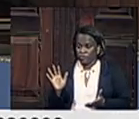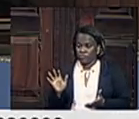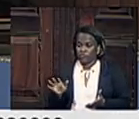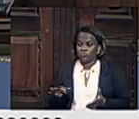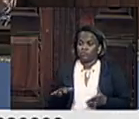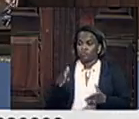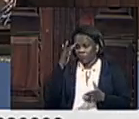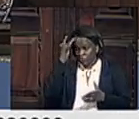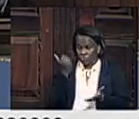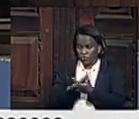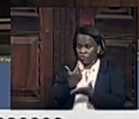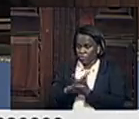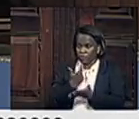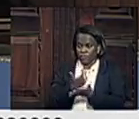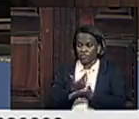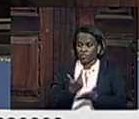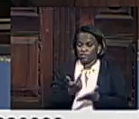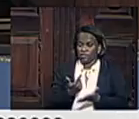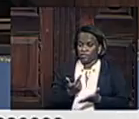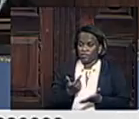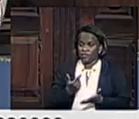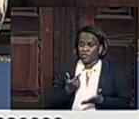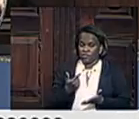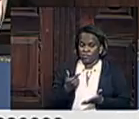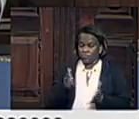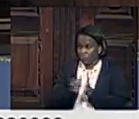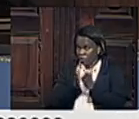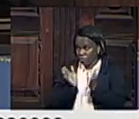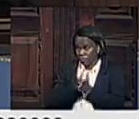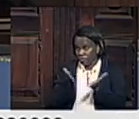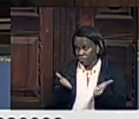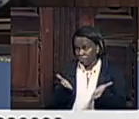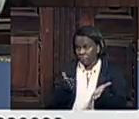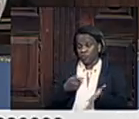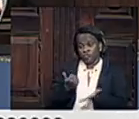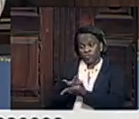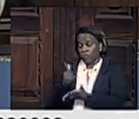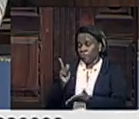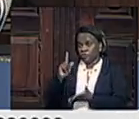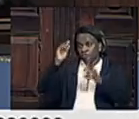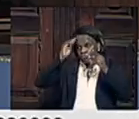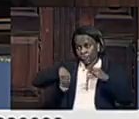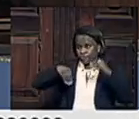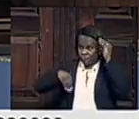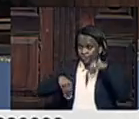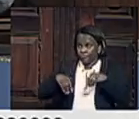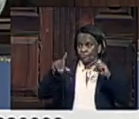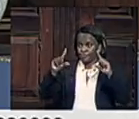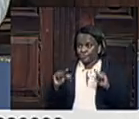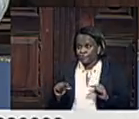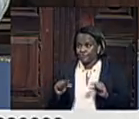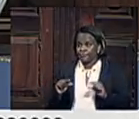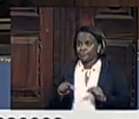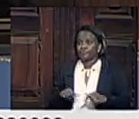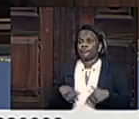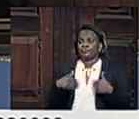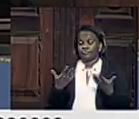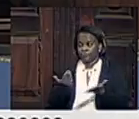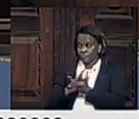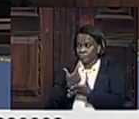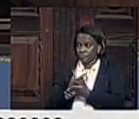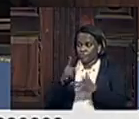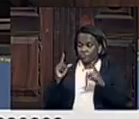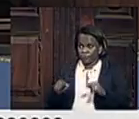O consumidor está cada vez mais pobre, consome menos. Se consome menos, em